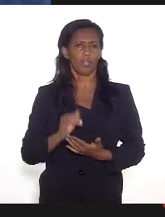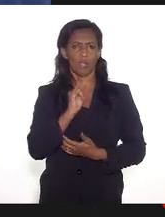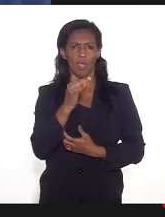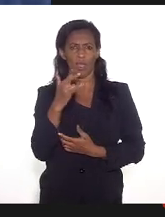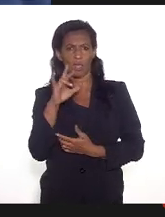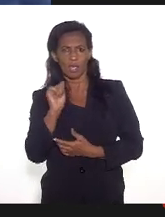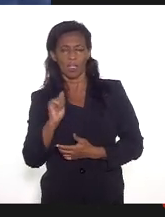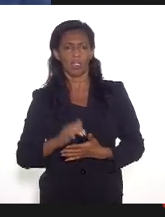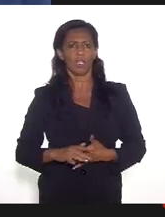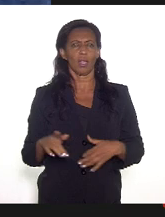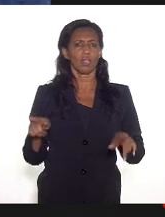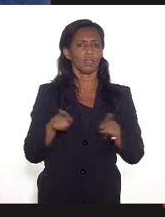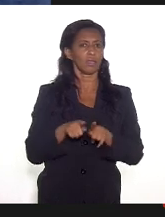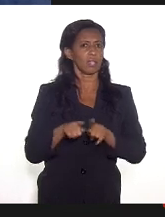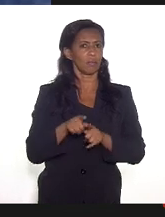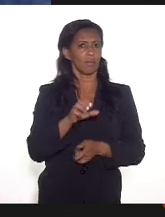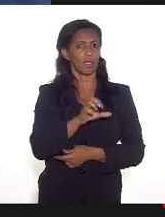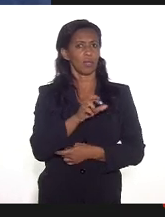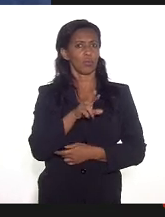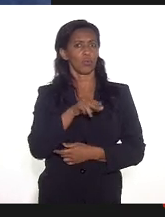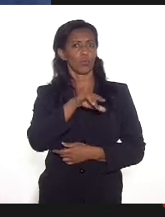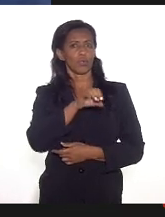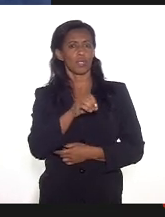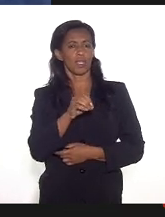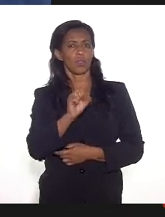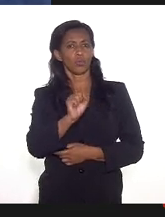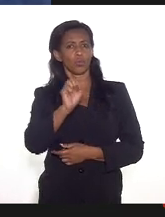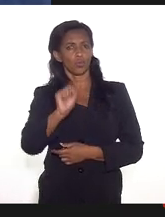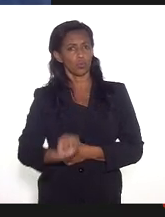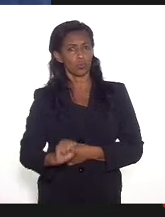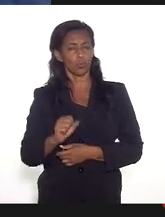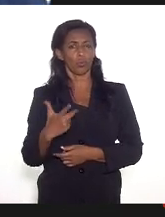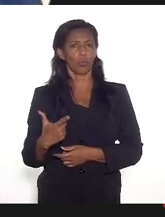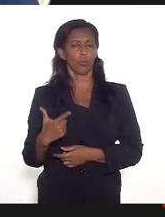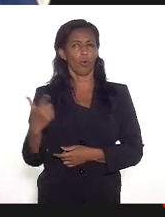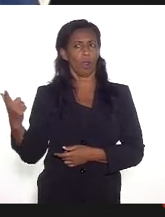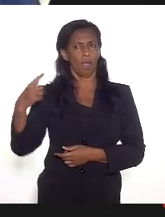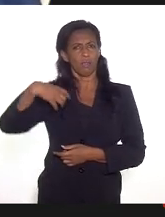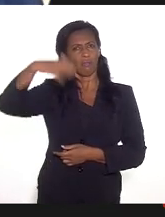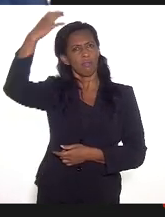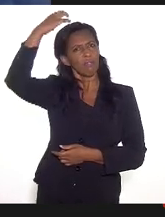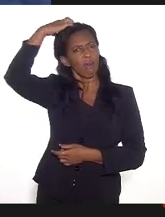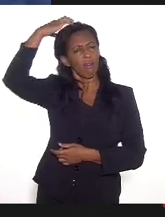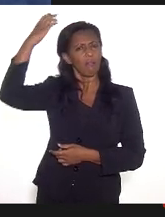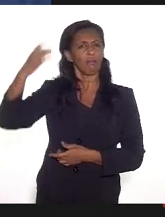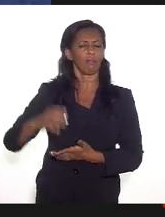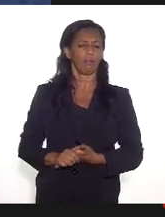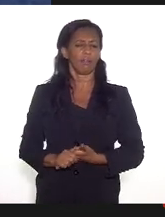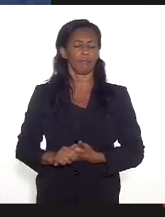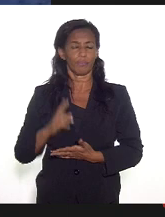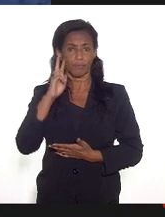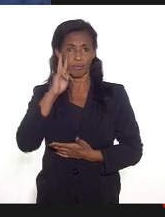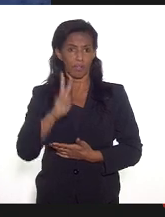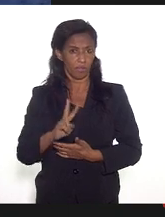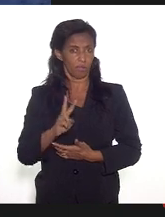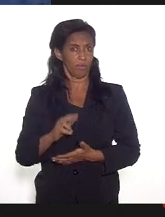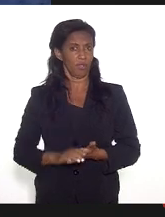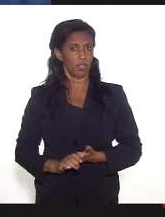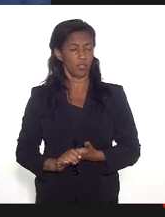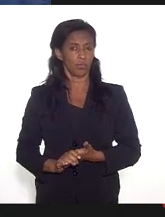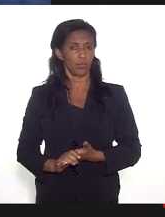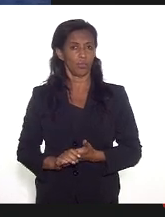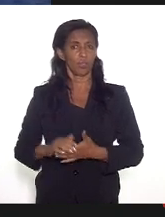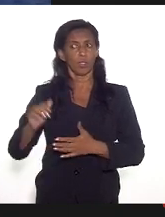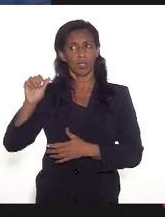Ilha, também no Cruzeiro do Sul, antigo, né? De Angra dos Reis, visto que a agressividade comercial